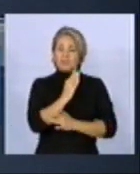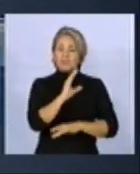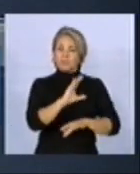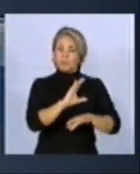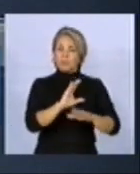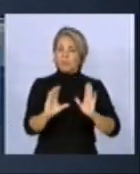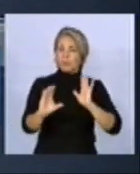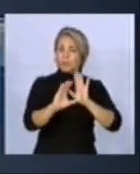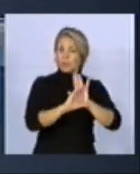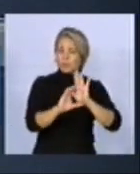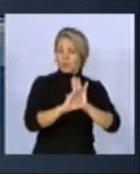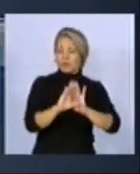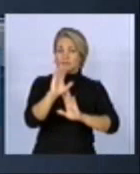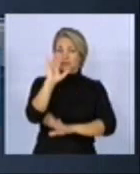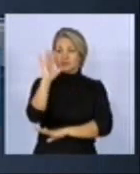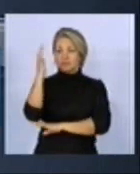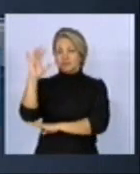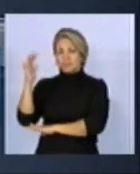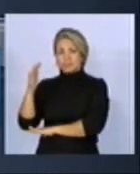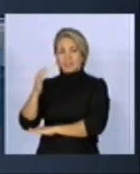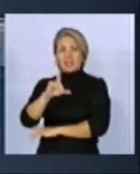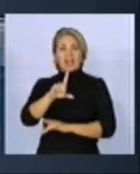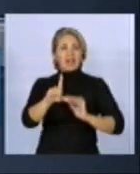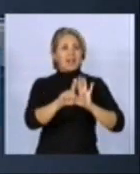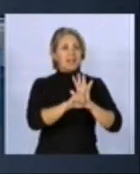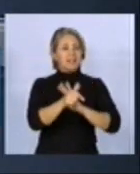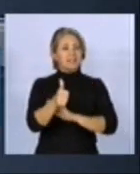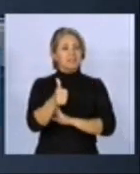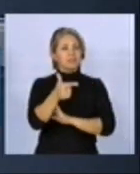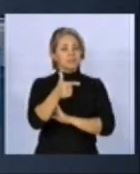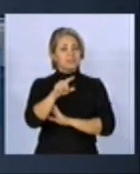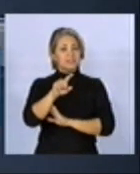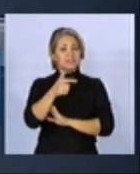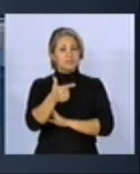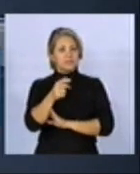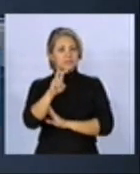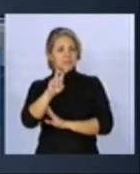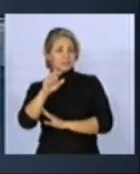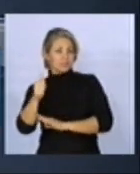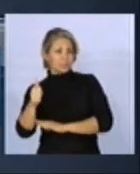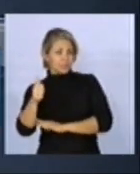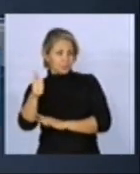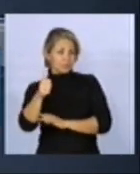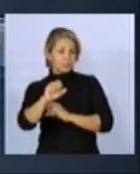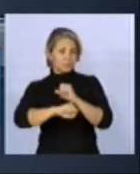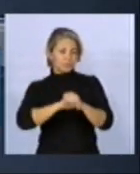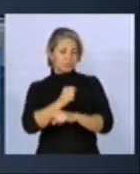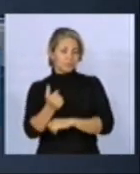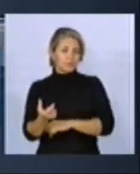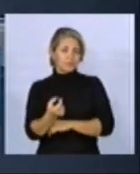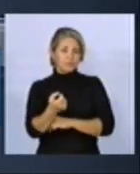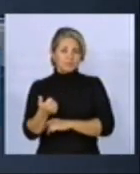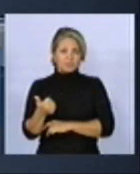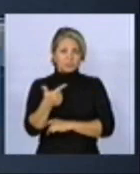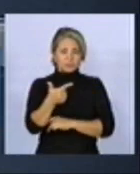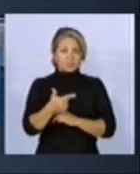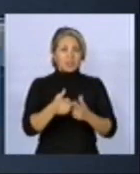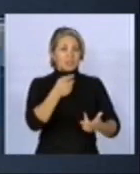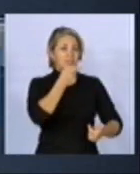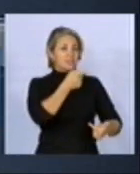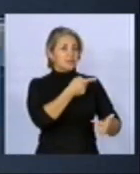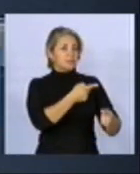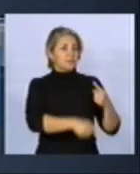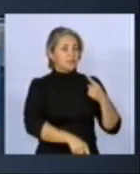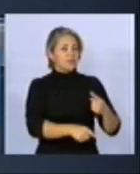florestal a lei 12600 51 de 2012 que proíbe a o uso né do